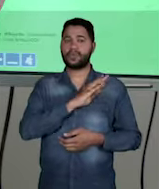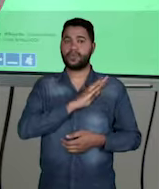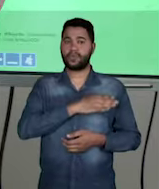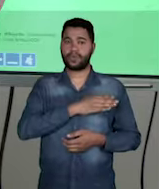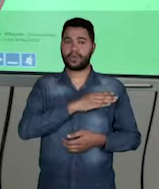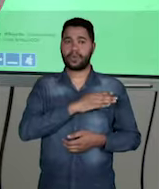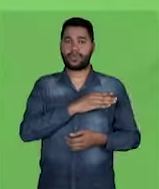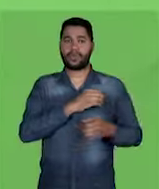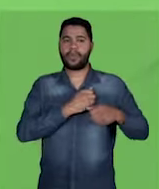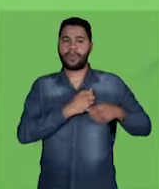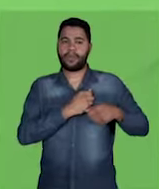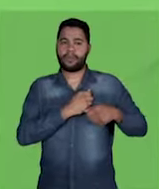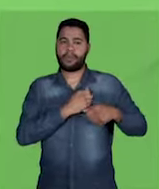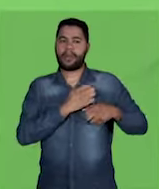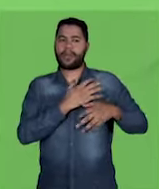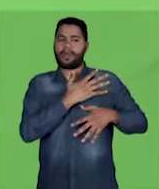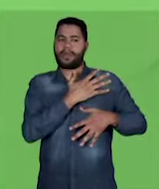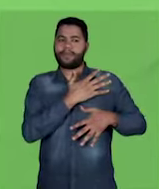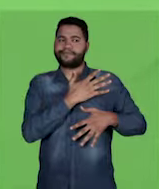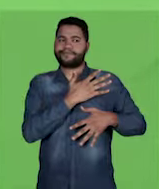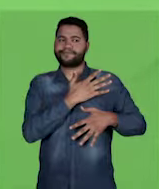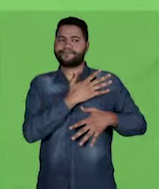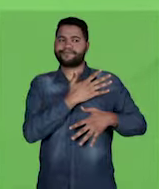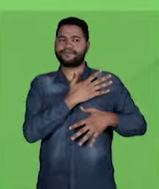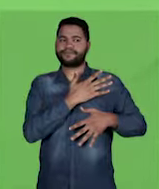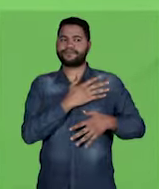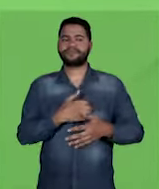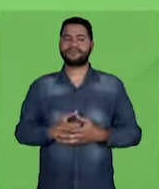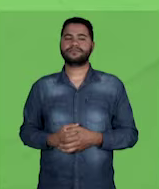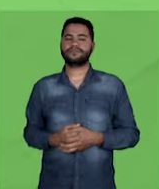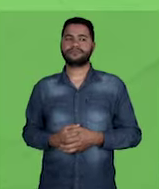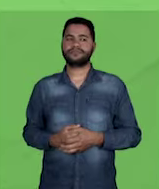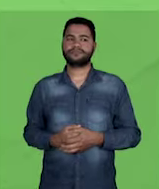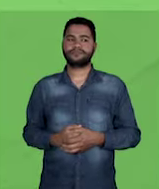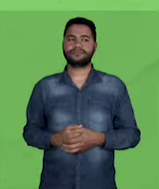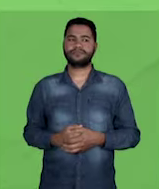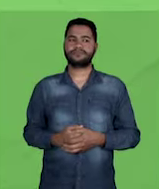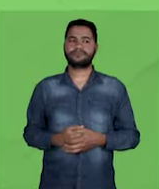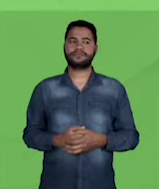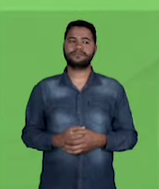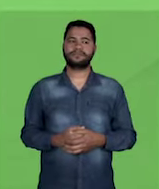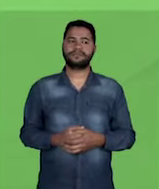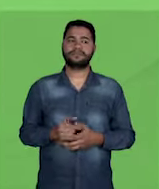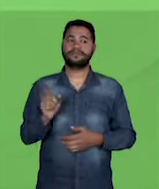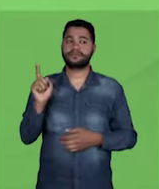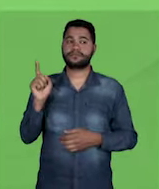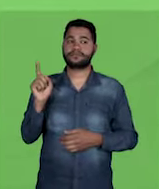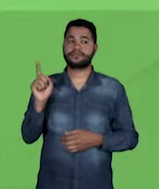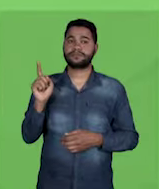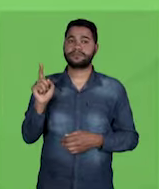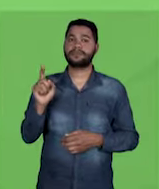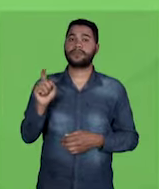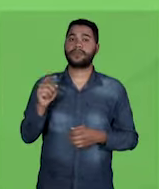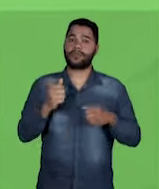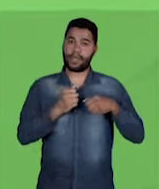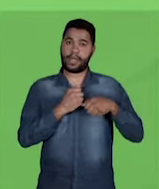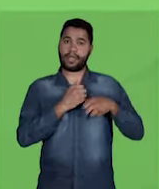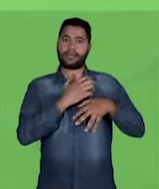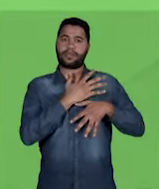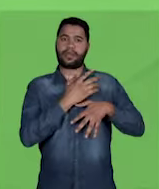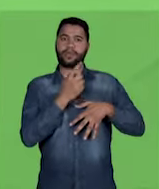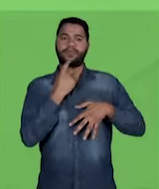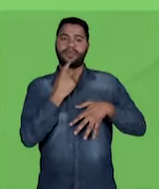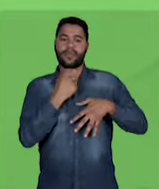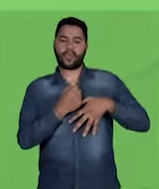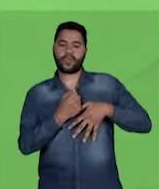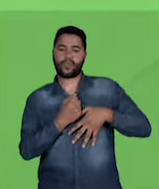coração, então tá aqui, ó. Ele sai do coração por meio das artérias. Ele